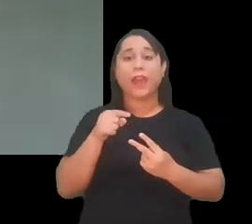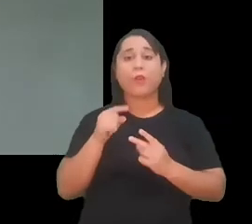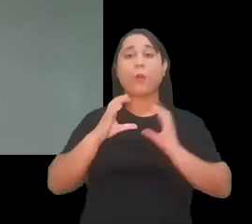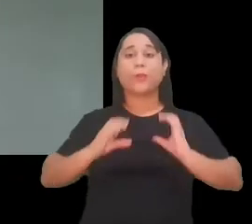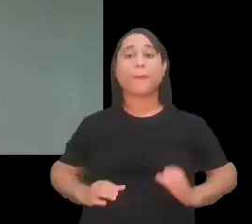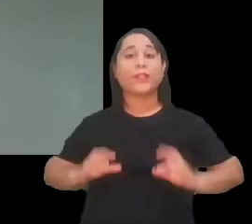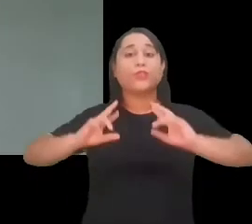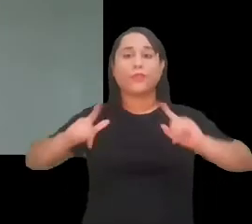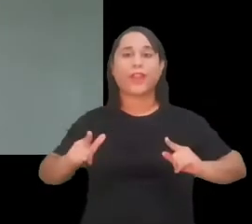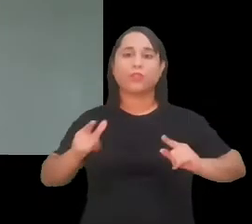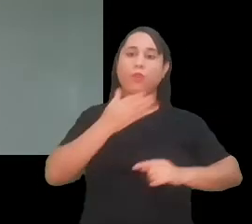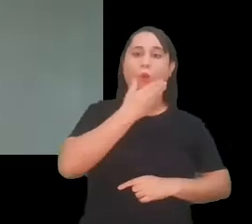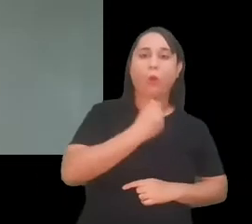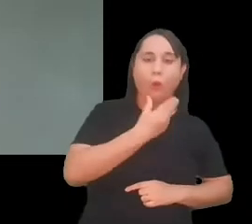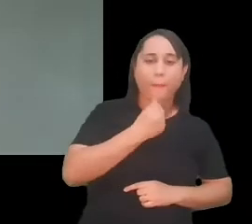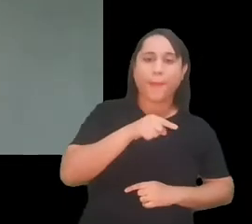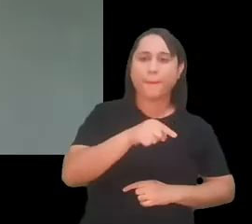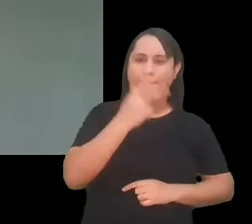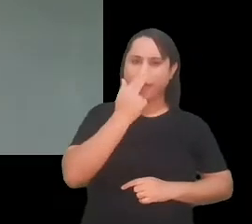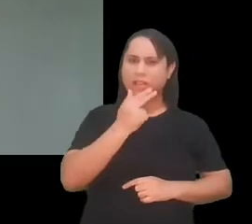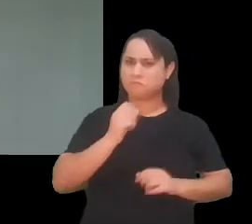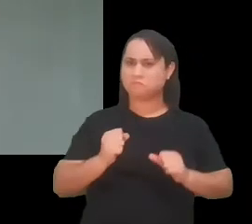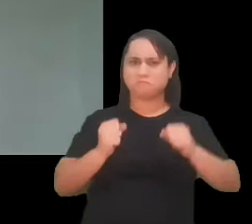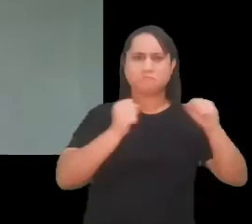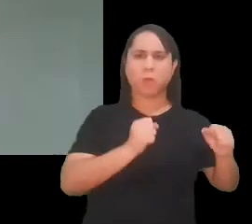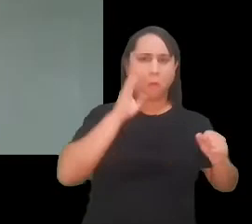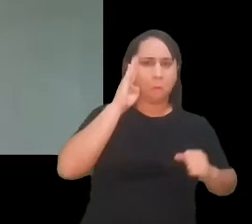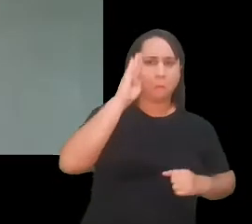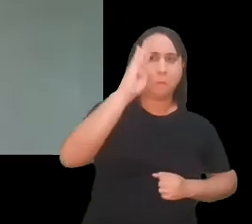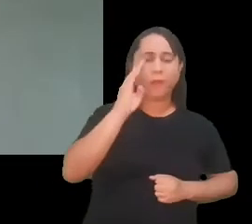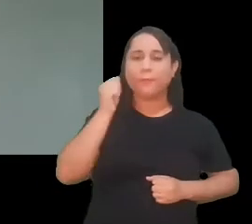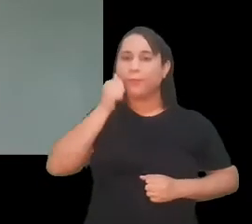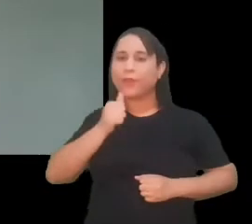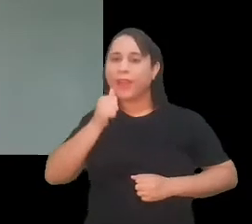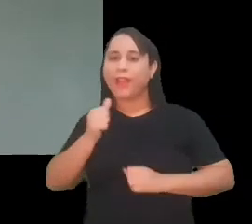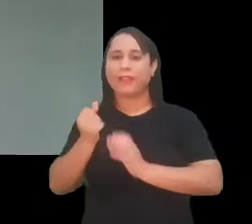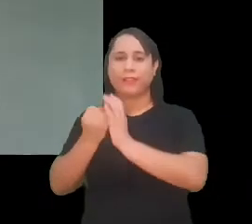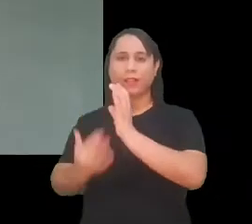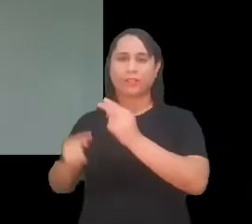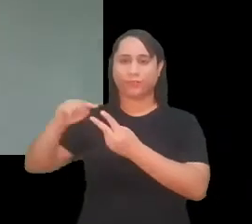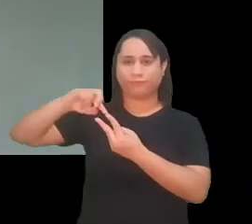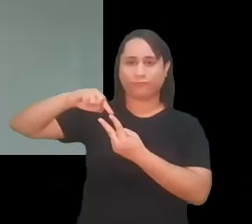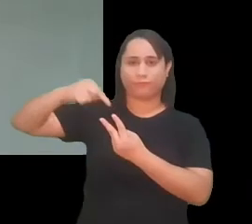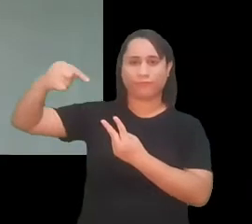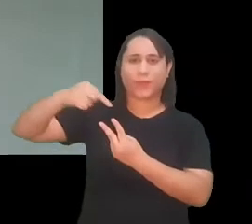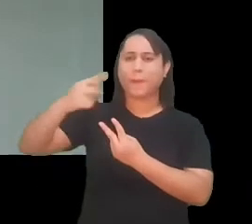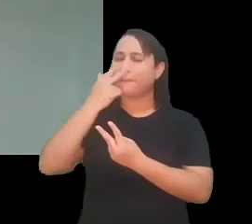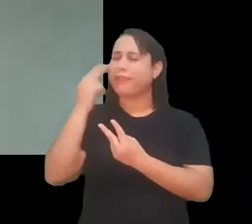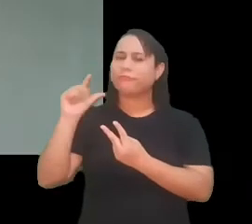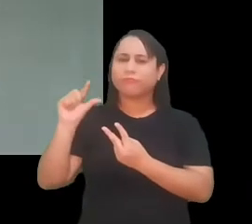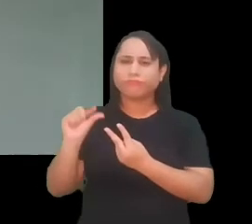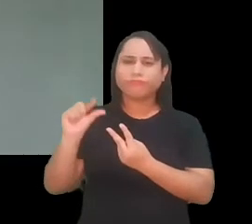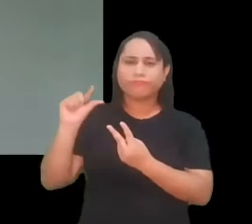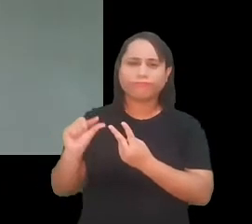ele tem característica dominante e na mulher ele tem característica recessiva. E é isso que eu quero que vocês prestem bastante atenção. Dê